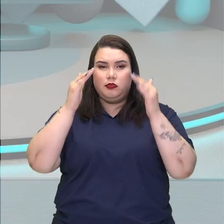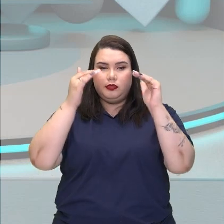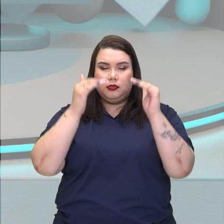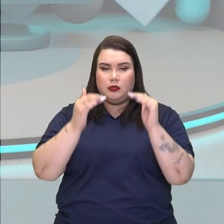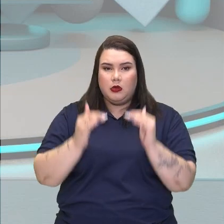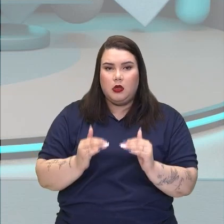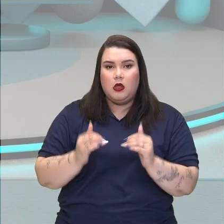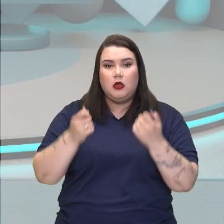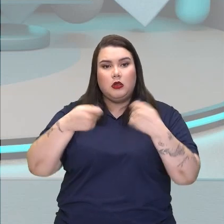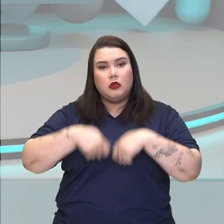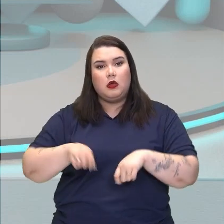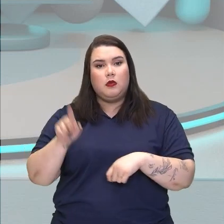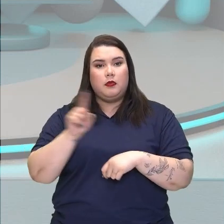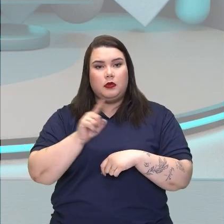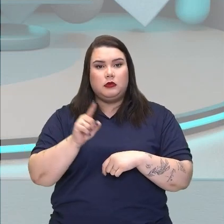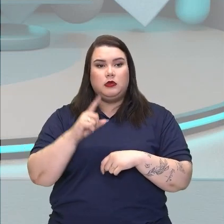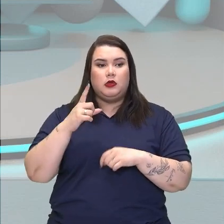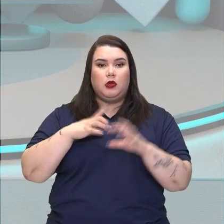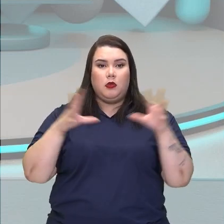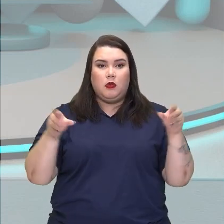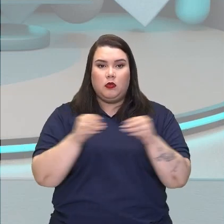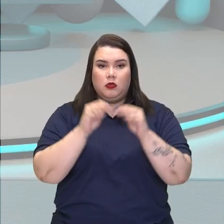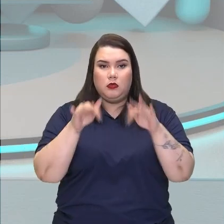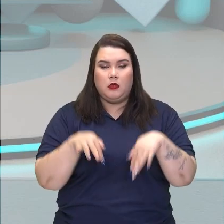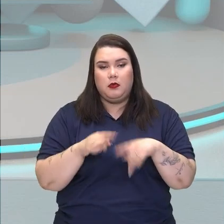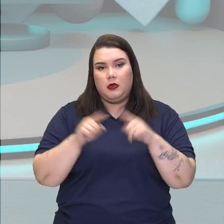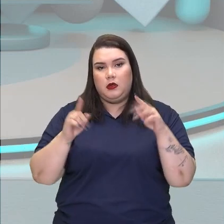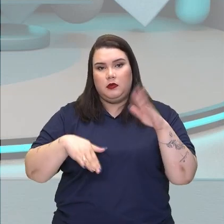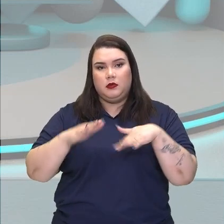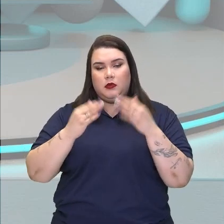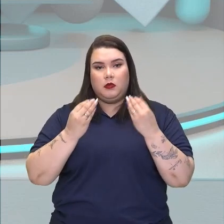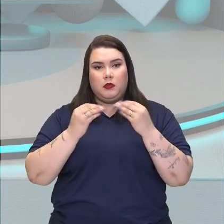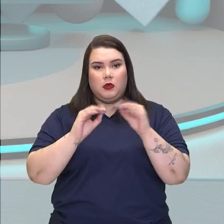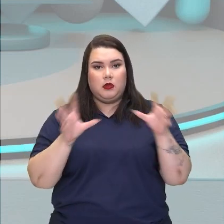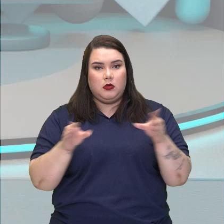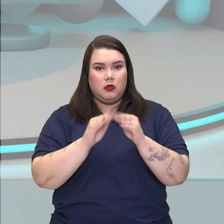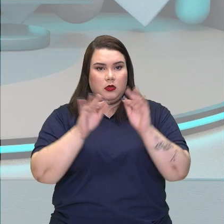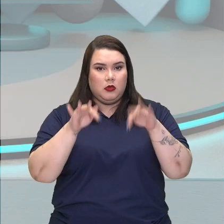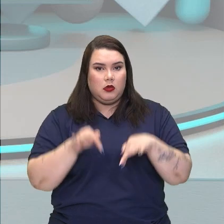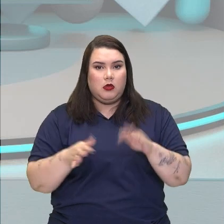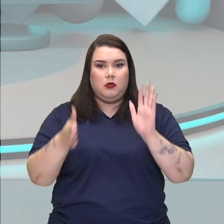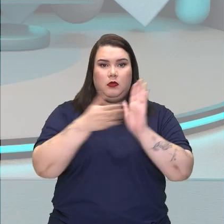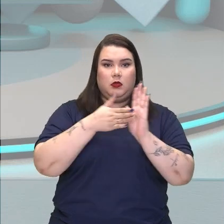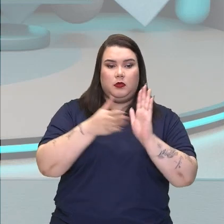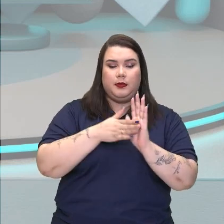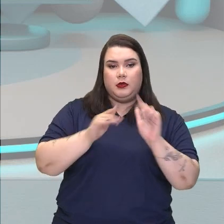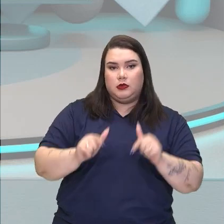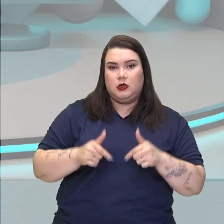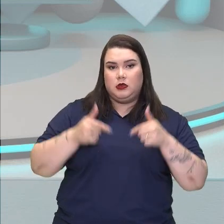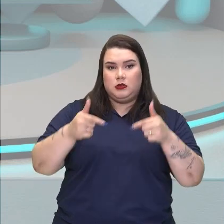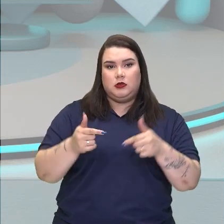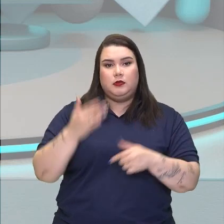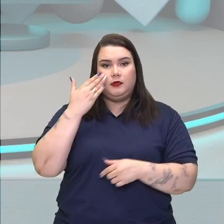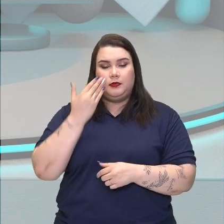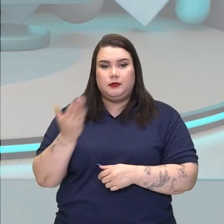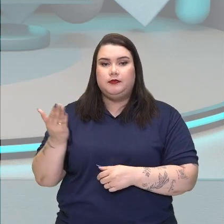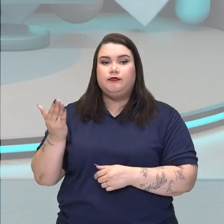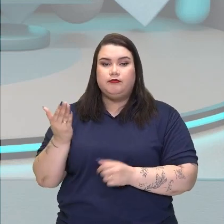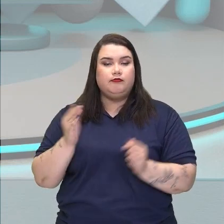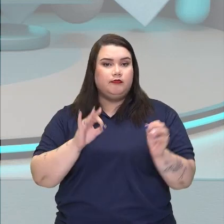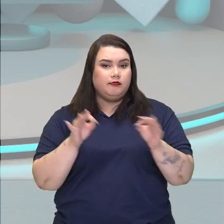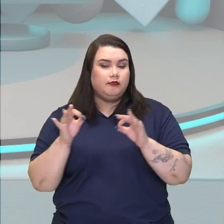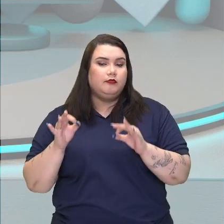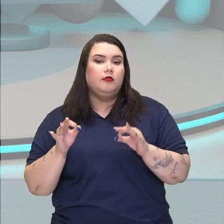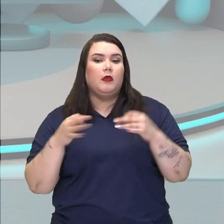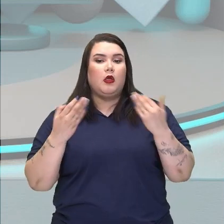que não precisa vir na conclusão, mas geralmente nós colocamos na conclusão a proposta de intervenção, como vocês podem ver aí, né?